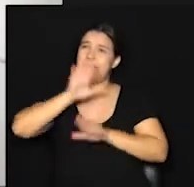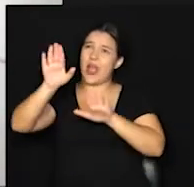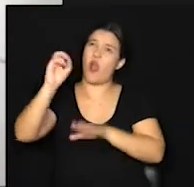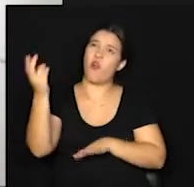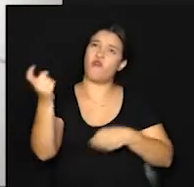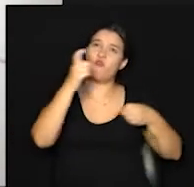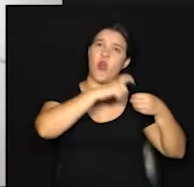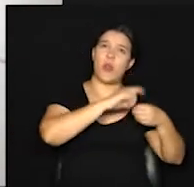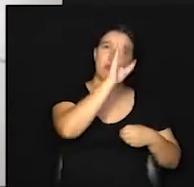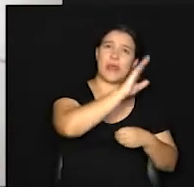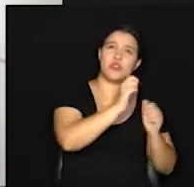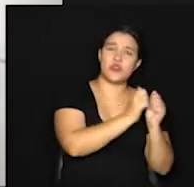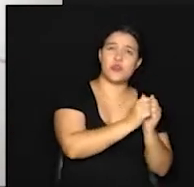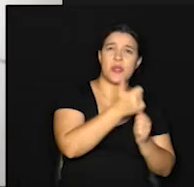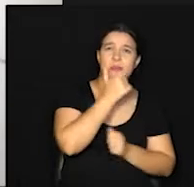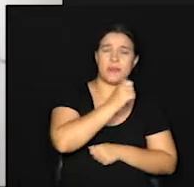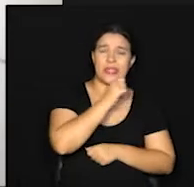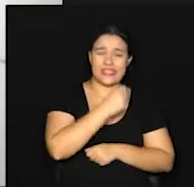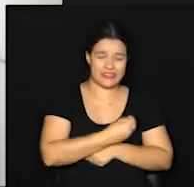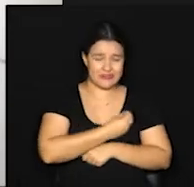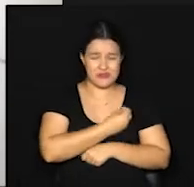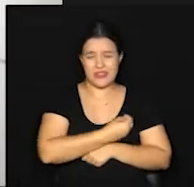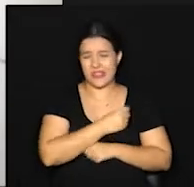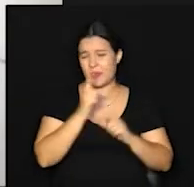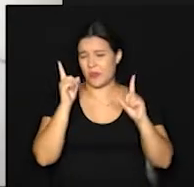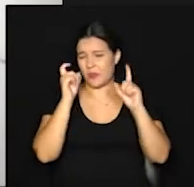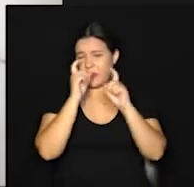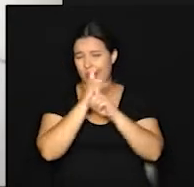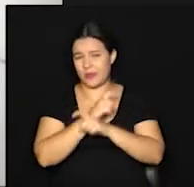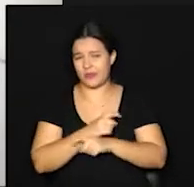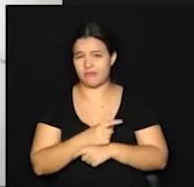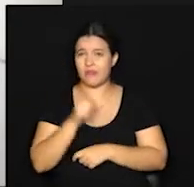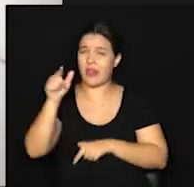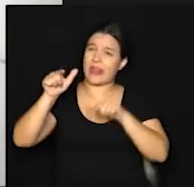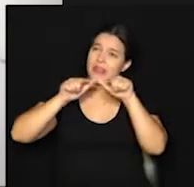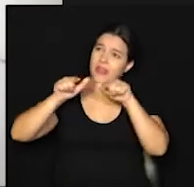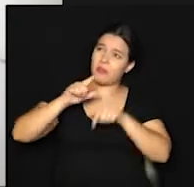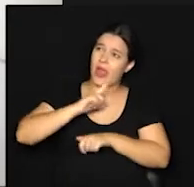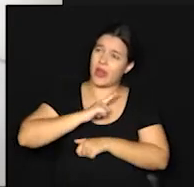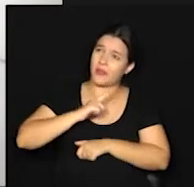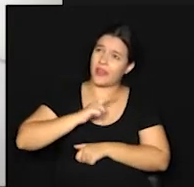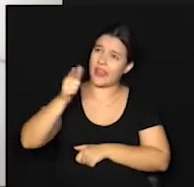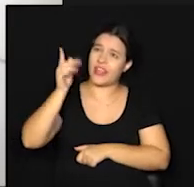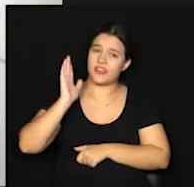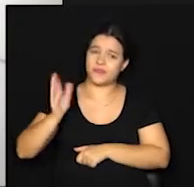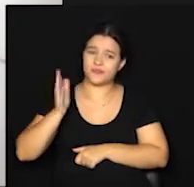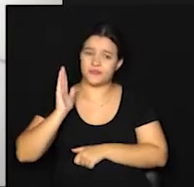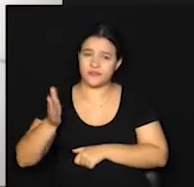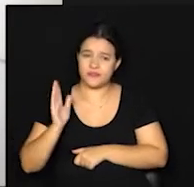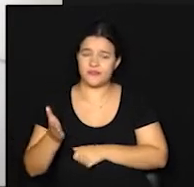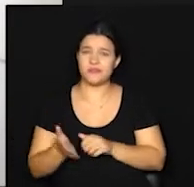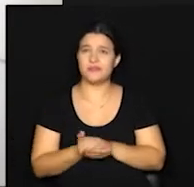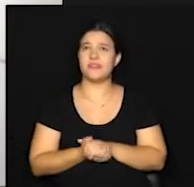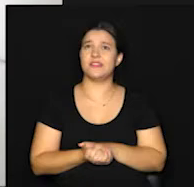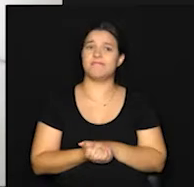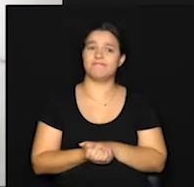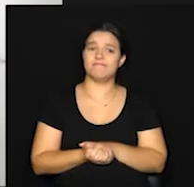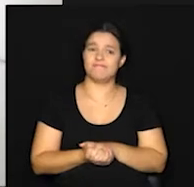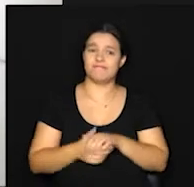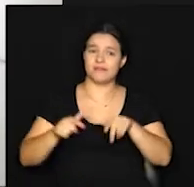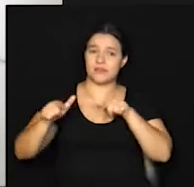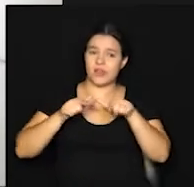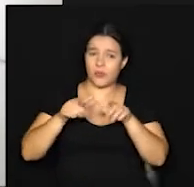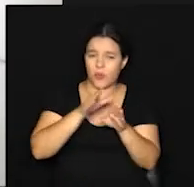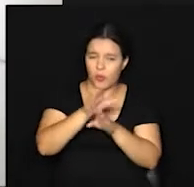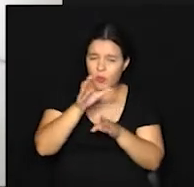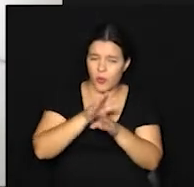Brasil? Minha vida estava, né, estável economicamente, eu já tinha um trabalho estável, eu trabalhava numa